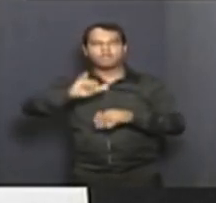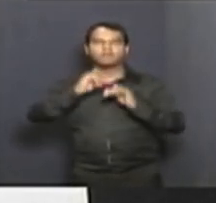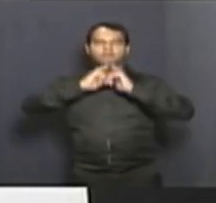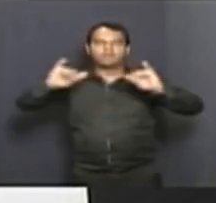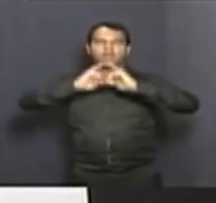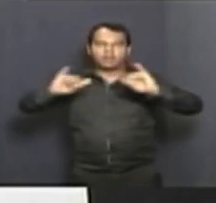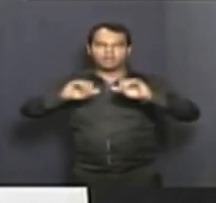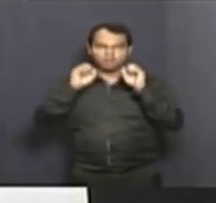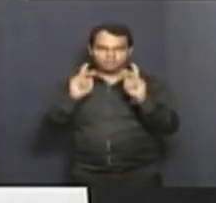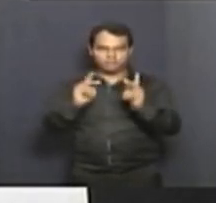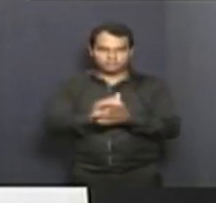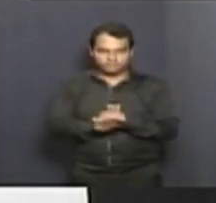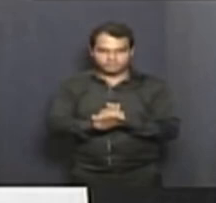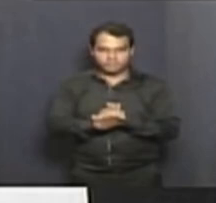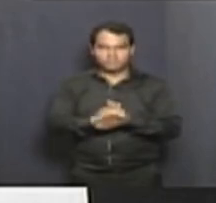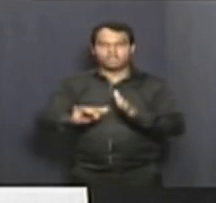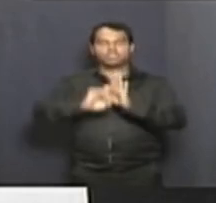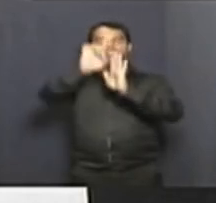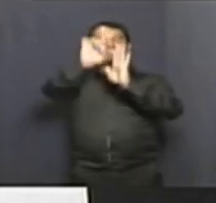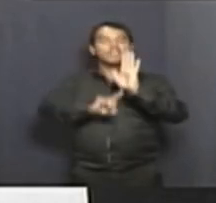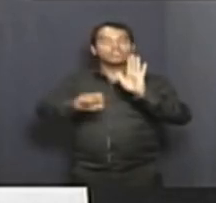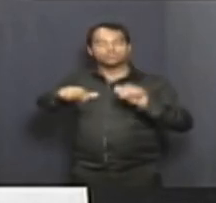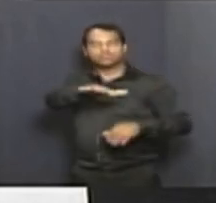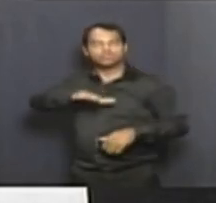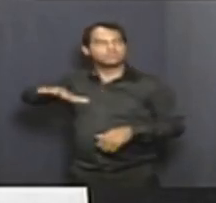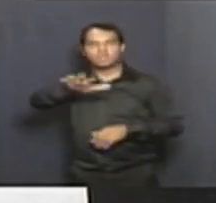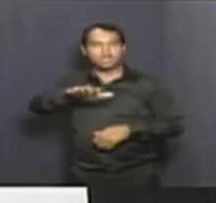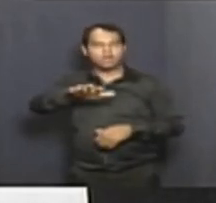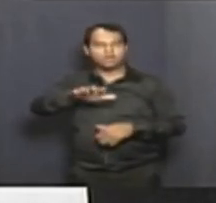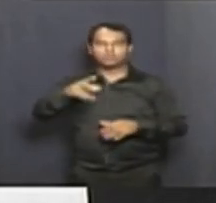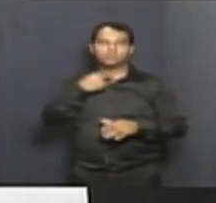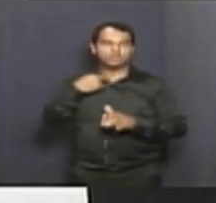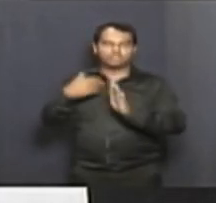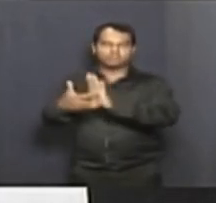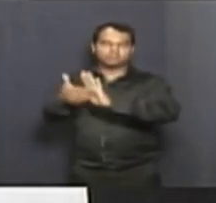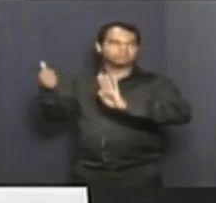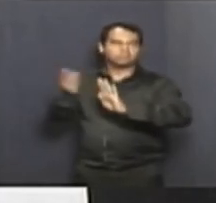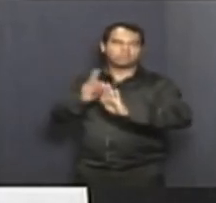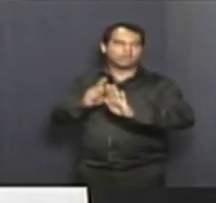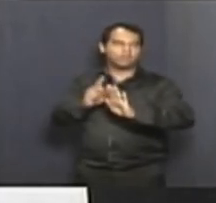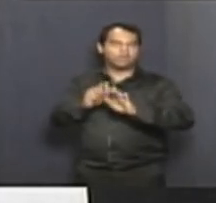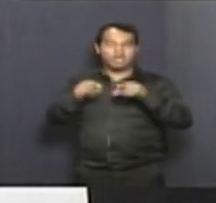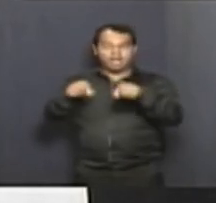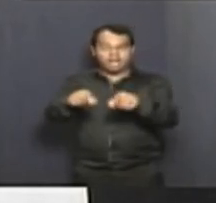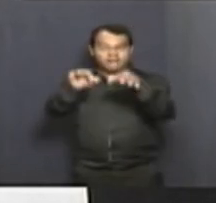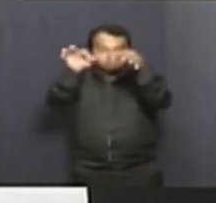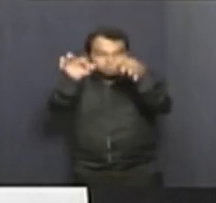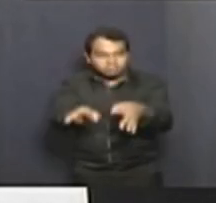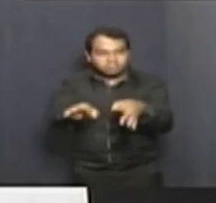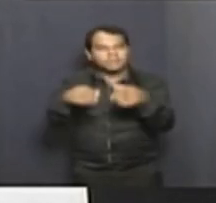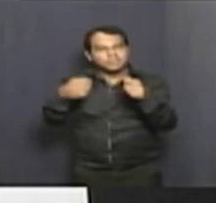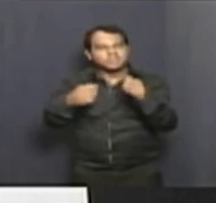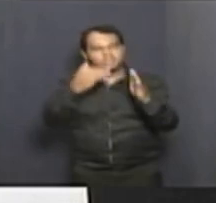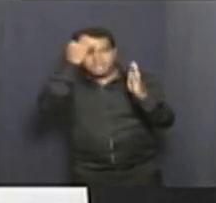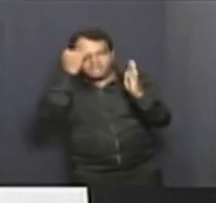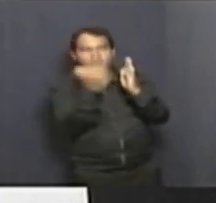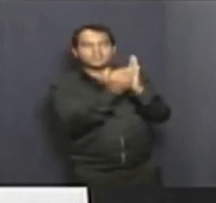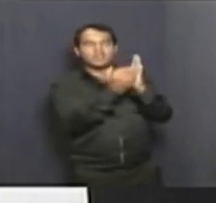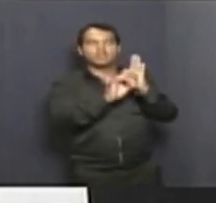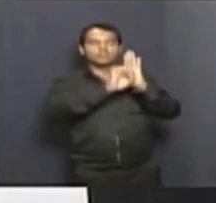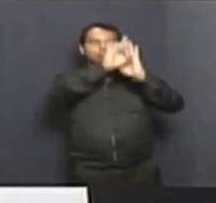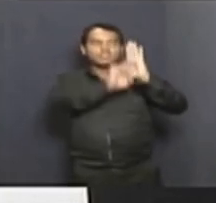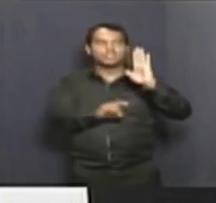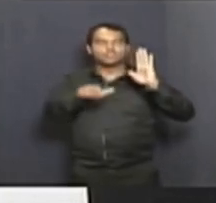debates direitos sociais não significa dignidade humana sem a garantia dos direitos sociais